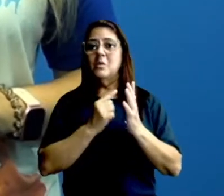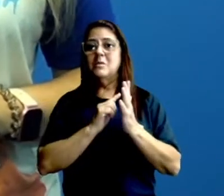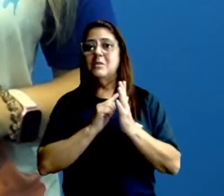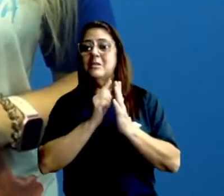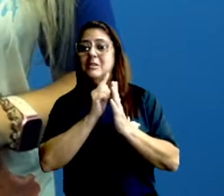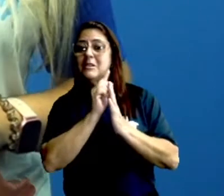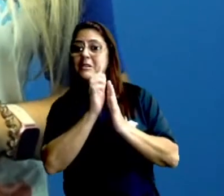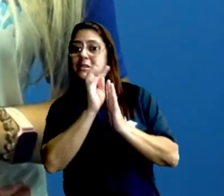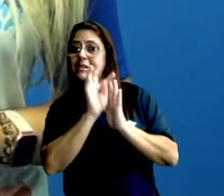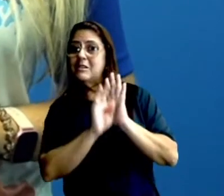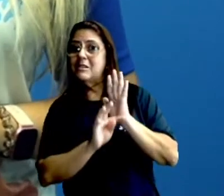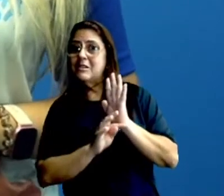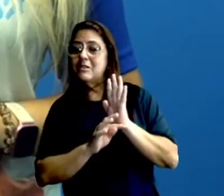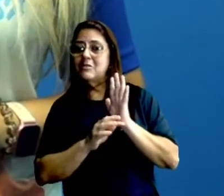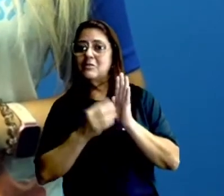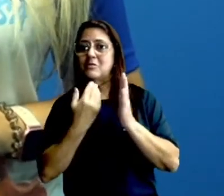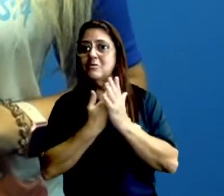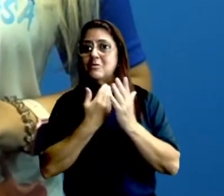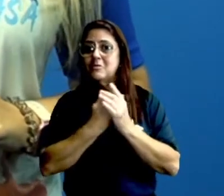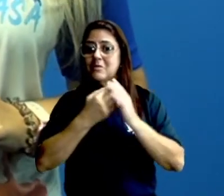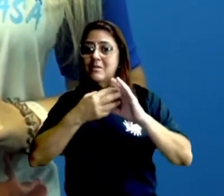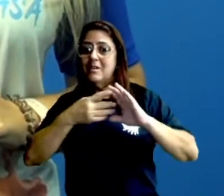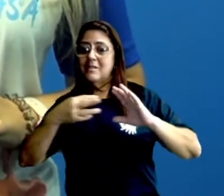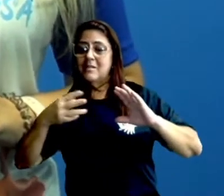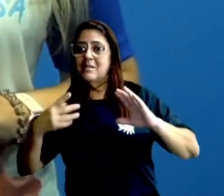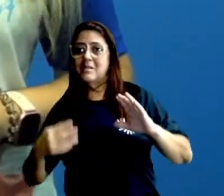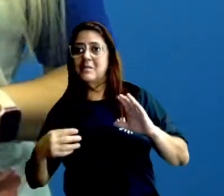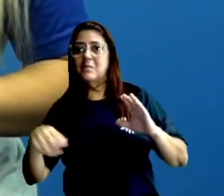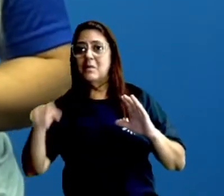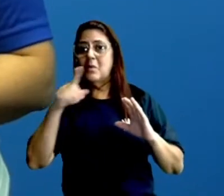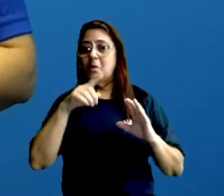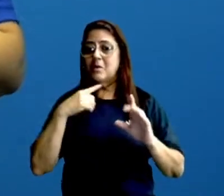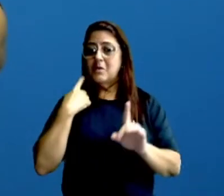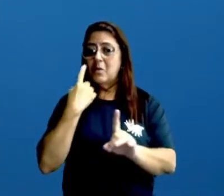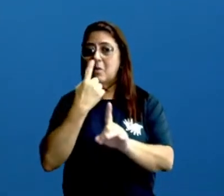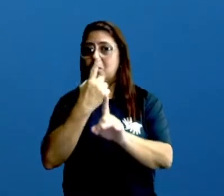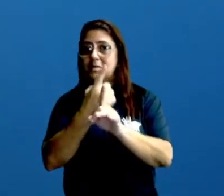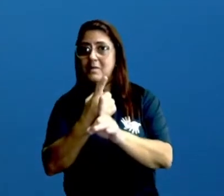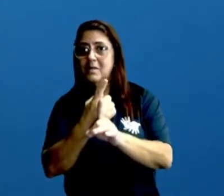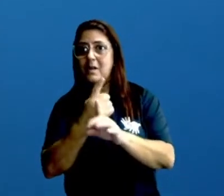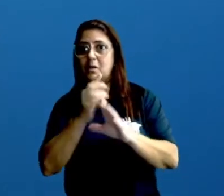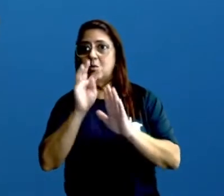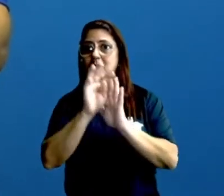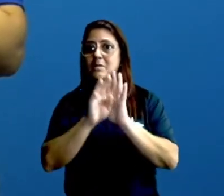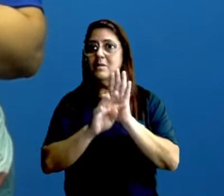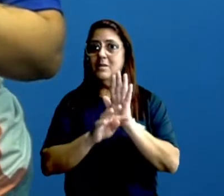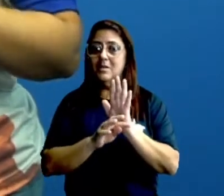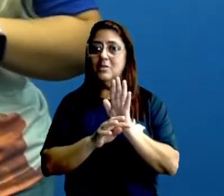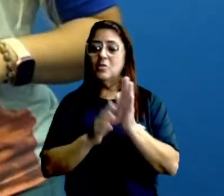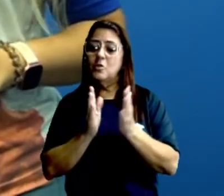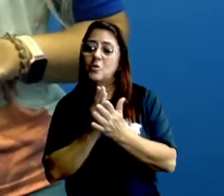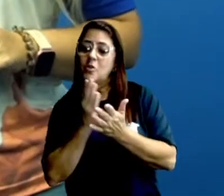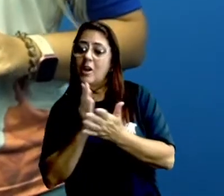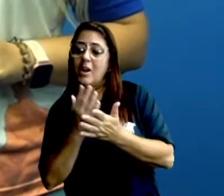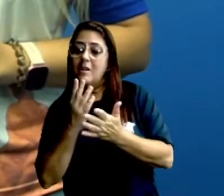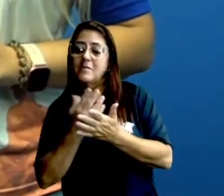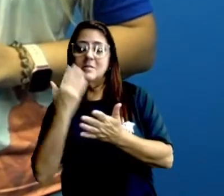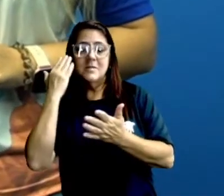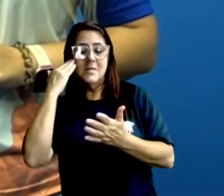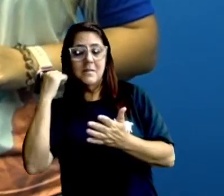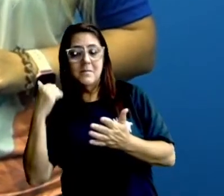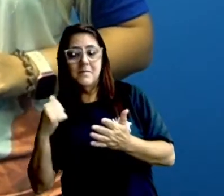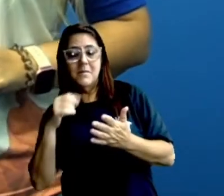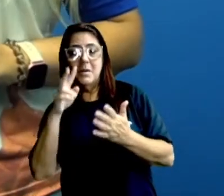gente estudou e as características, para quando vocês encontrarem esses textos nos livrinhos, vocês